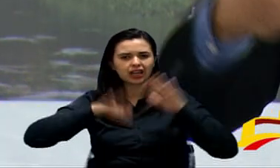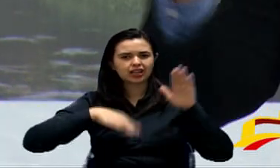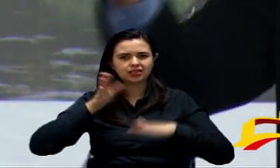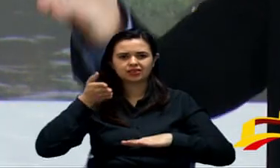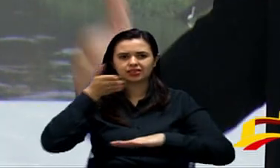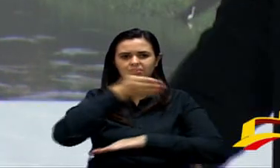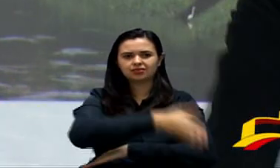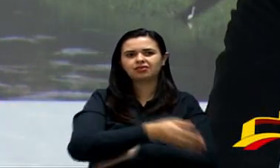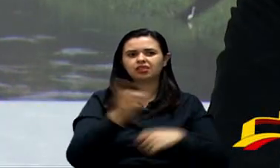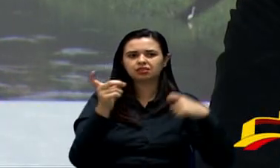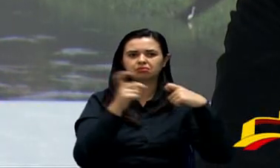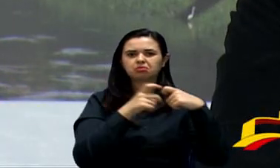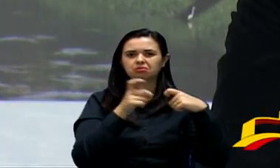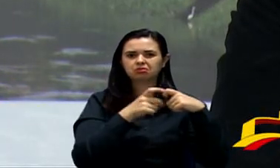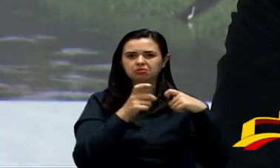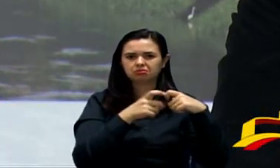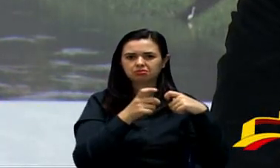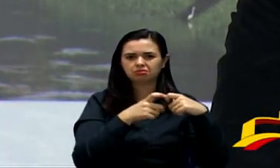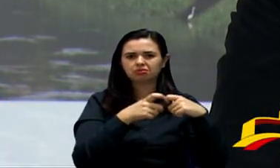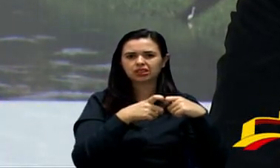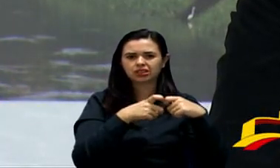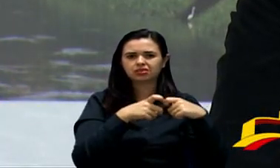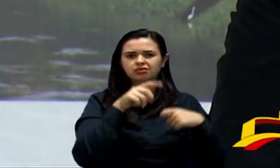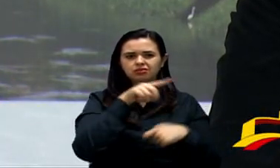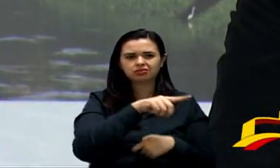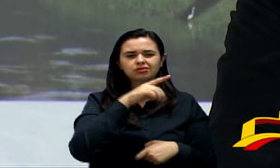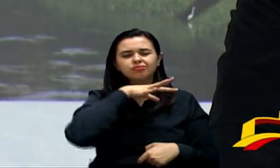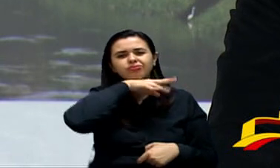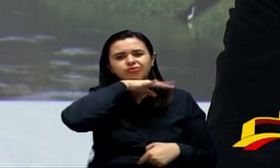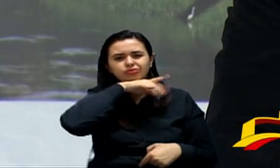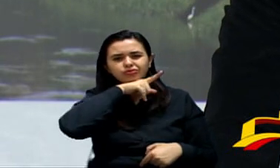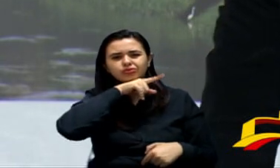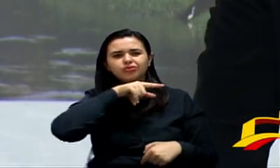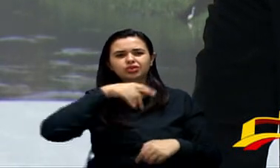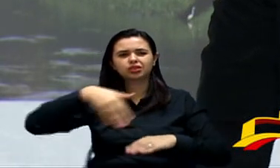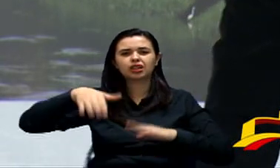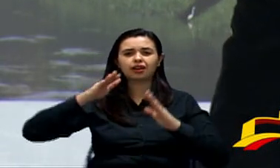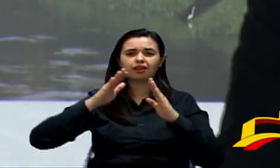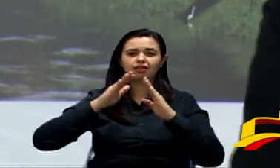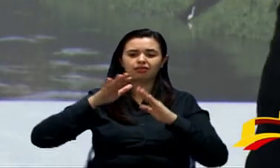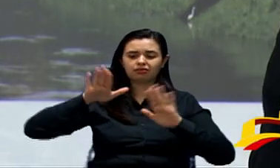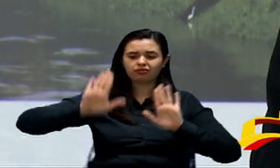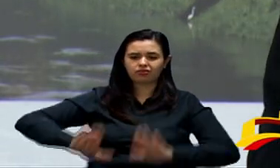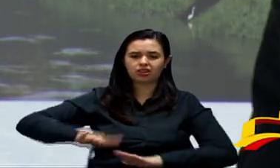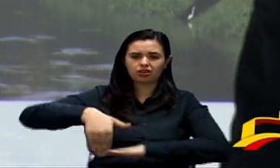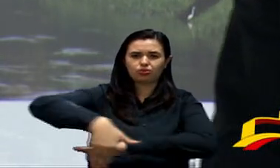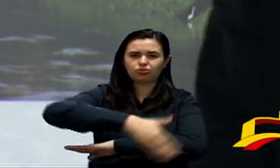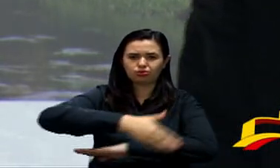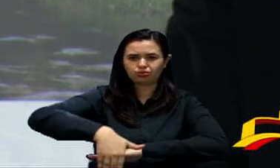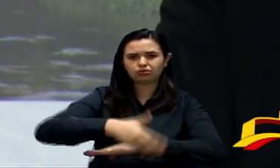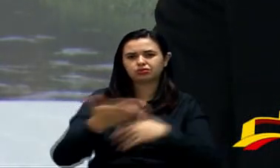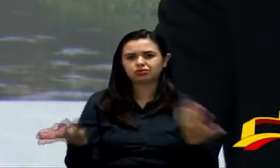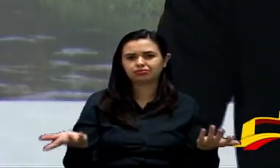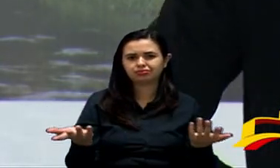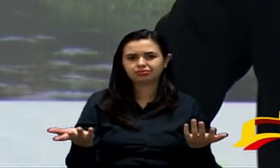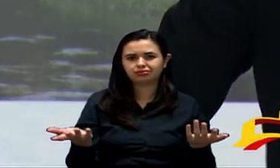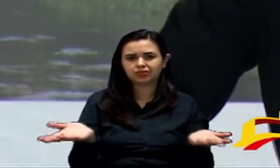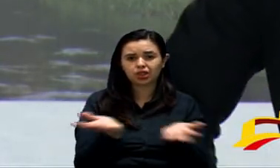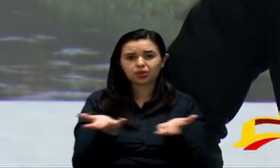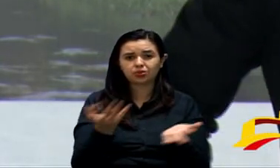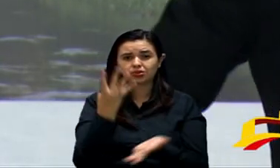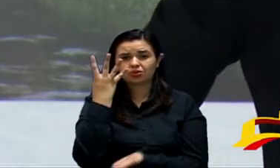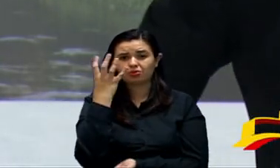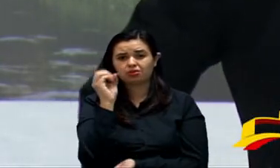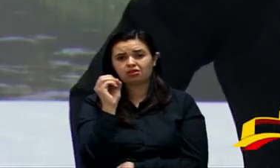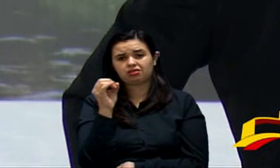as ruas e ainda tem 40 anos de idade. Então, essa política que a gente pede aqui no nosso requerimento